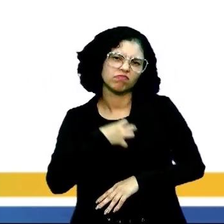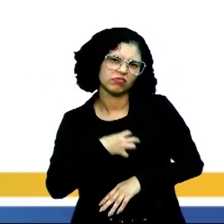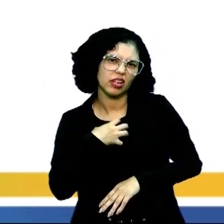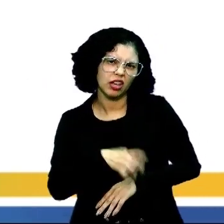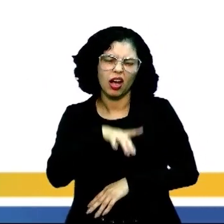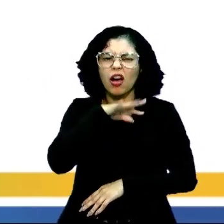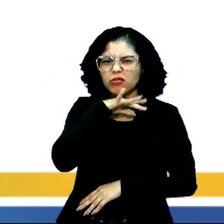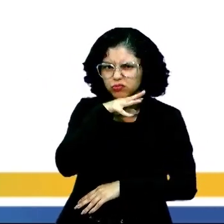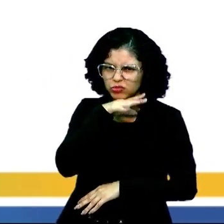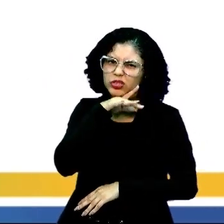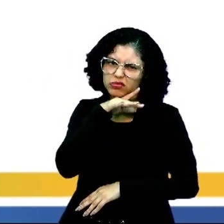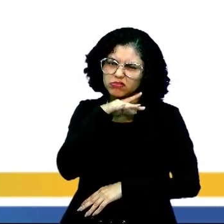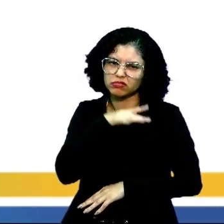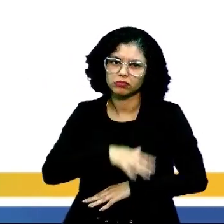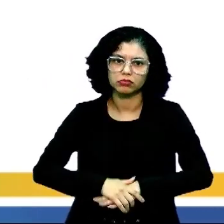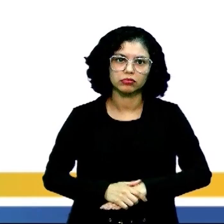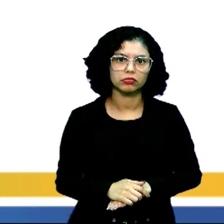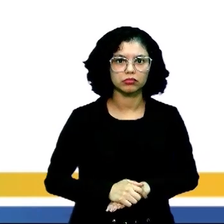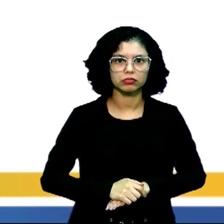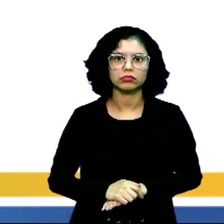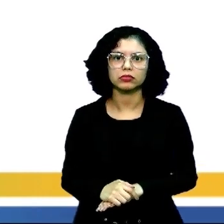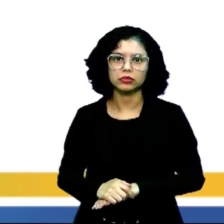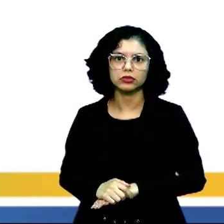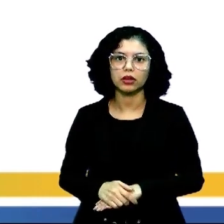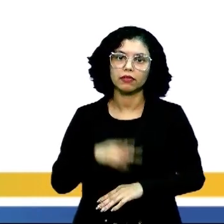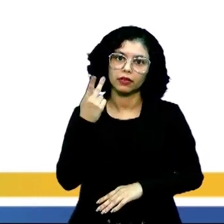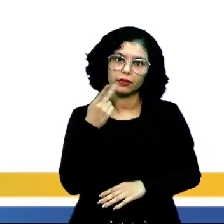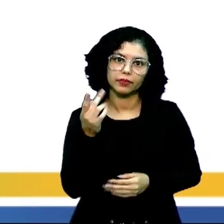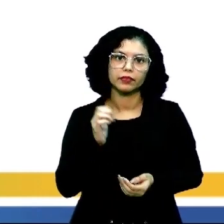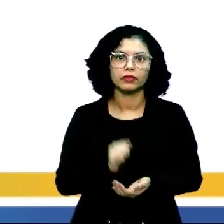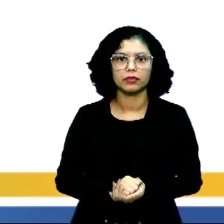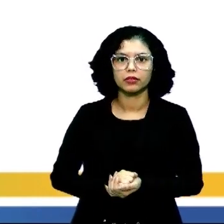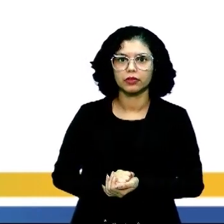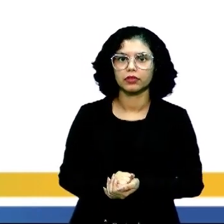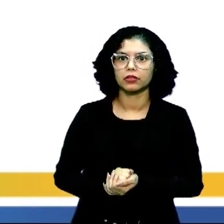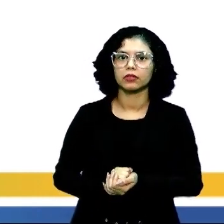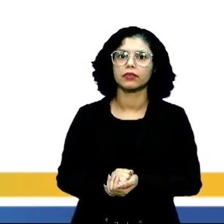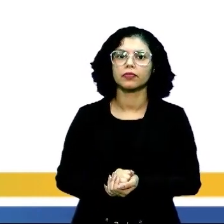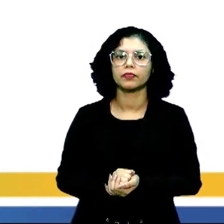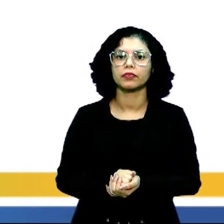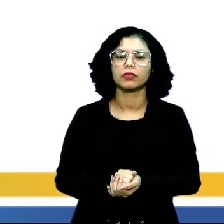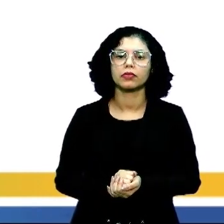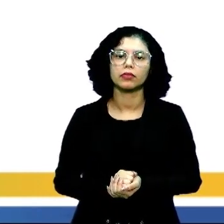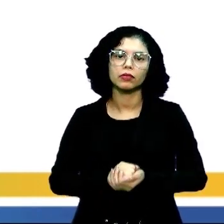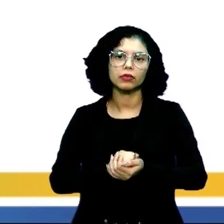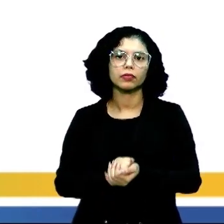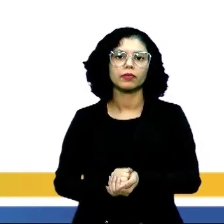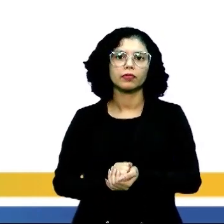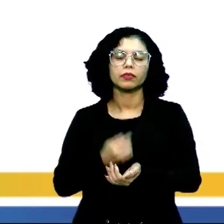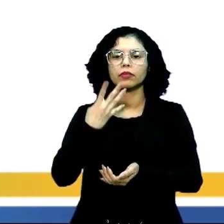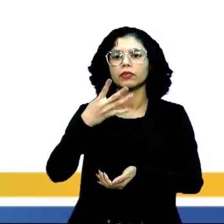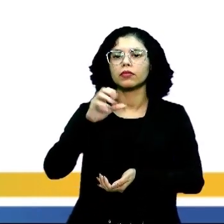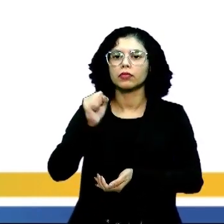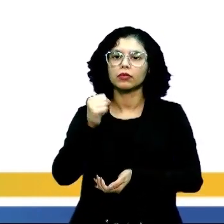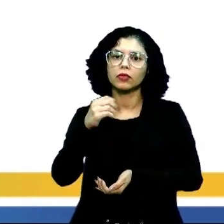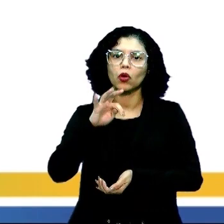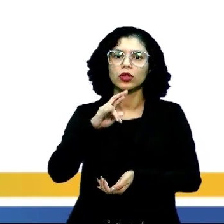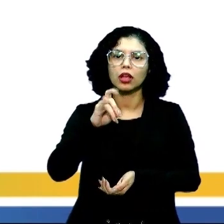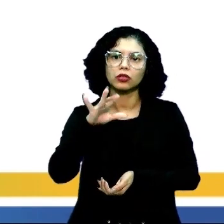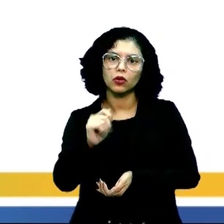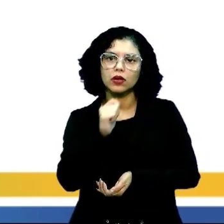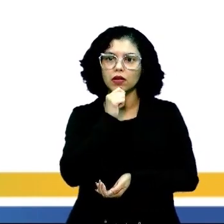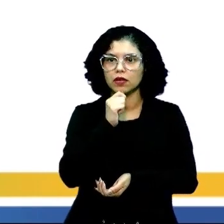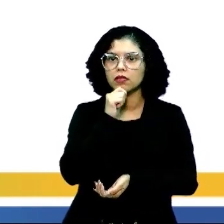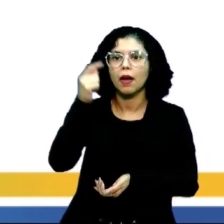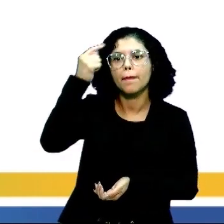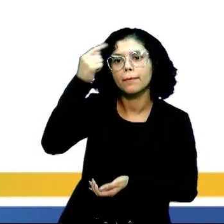uma sensação horrível, diz Corinne Auzi, contadora de 48 anos,